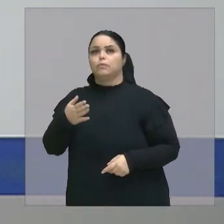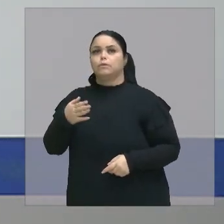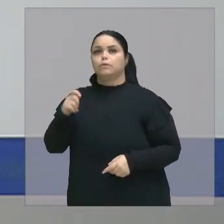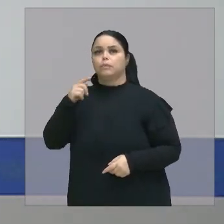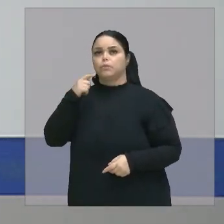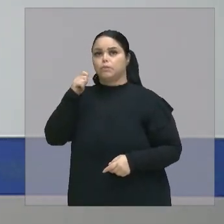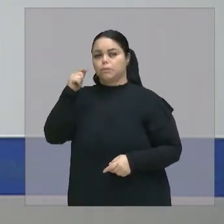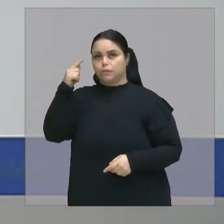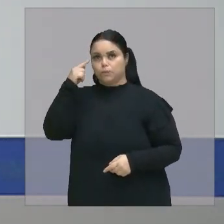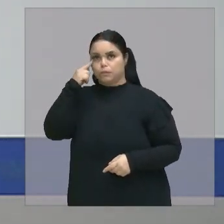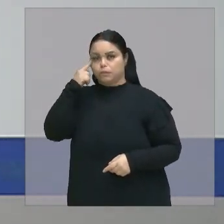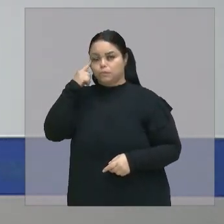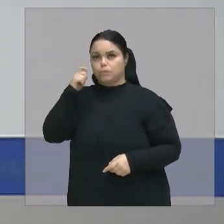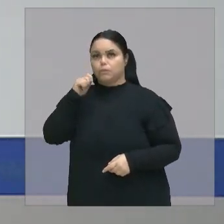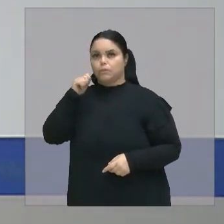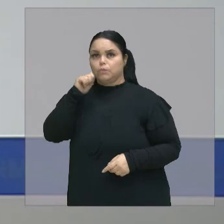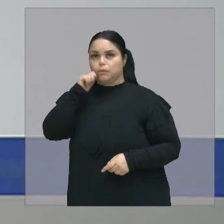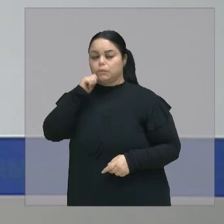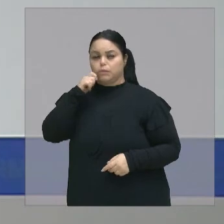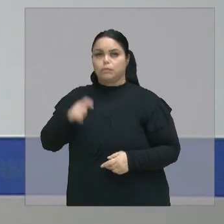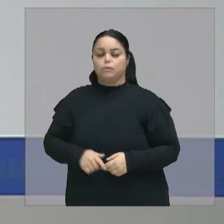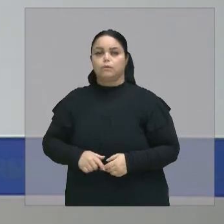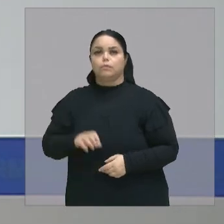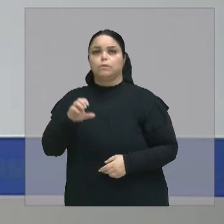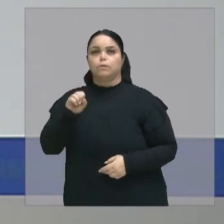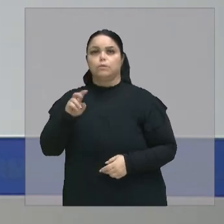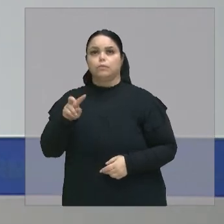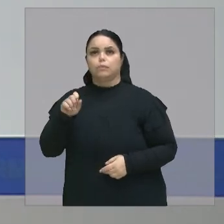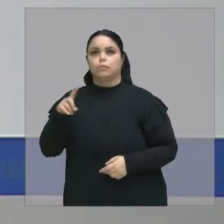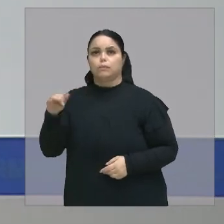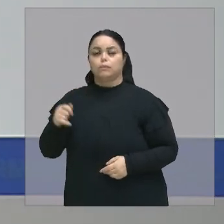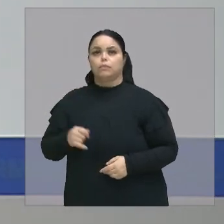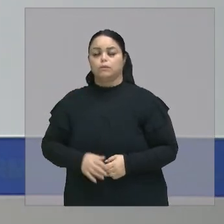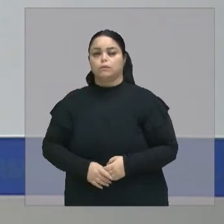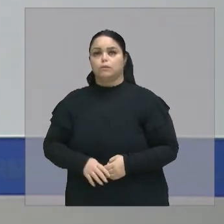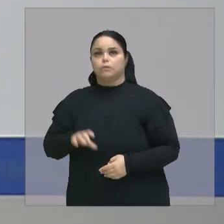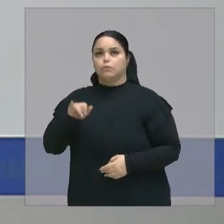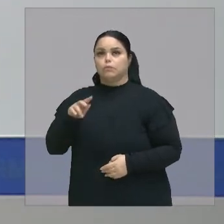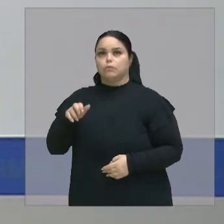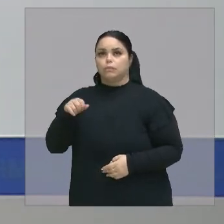Naomi, e Oswaldo Noboro